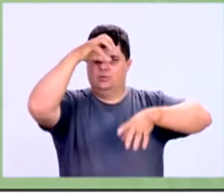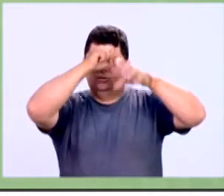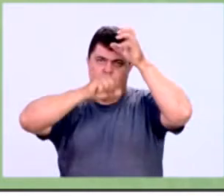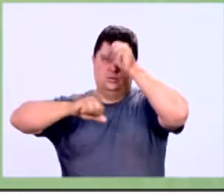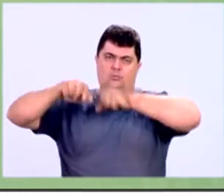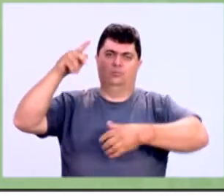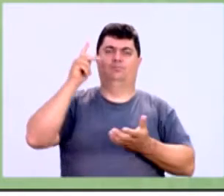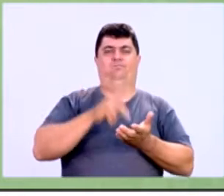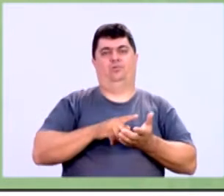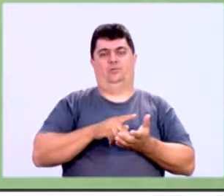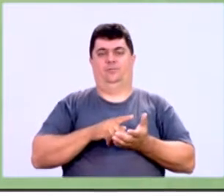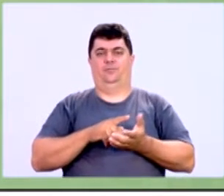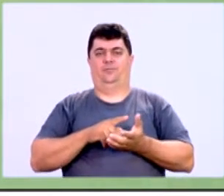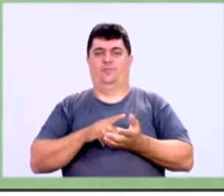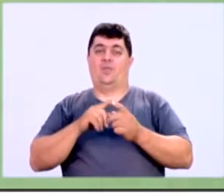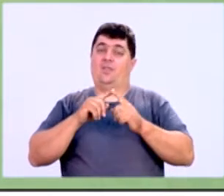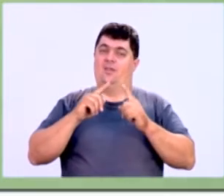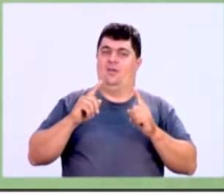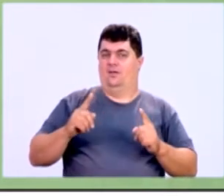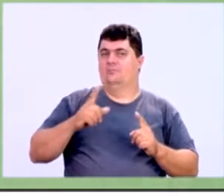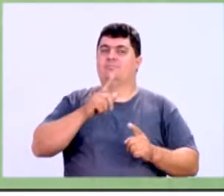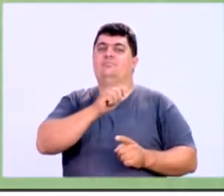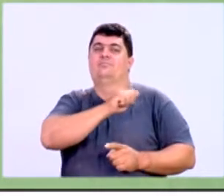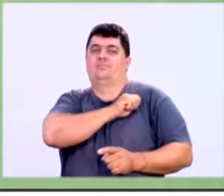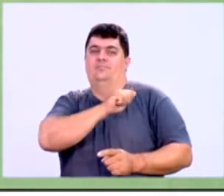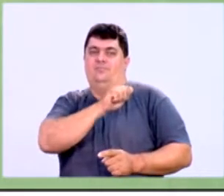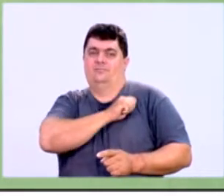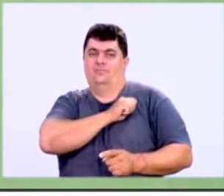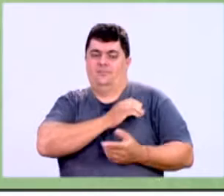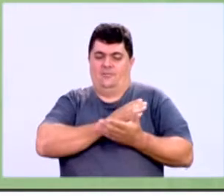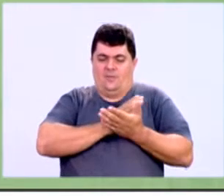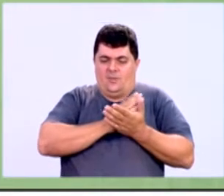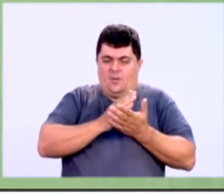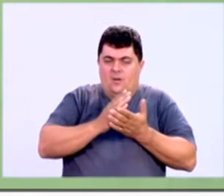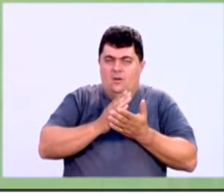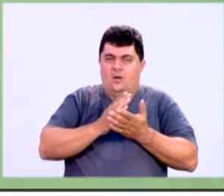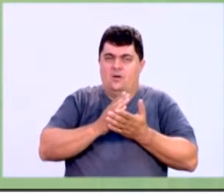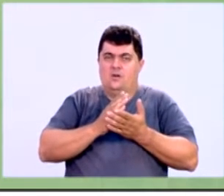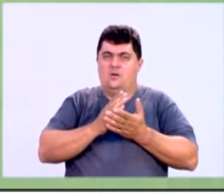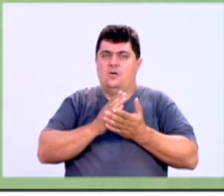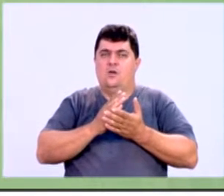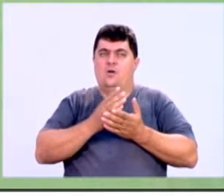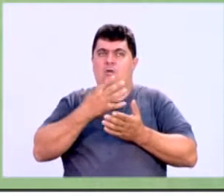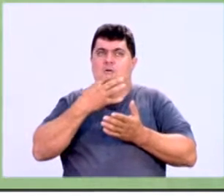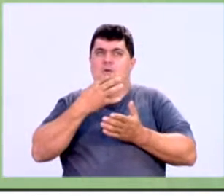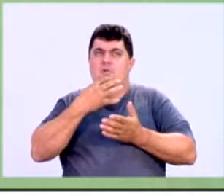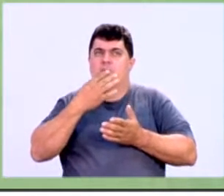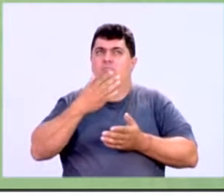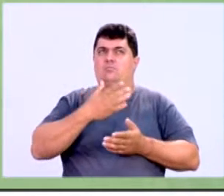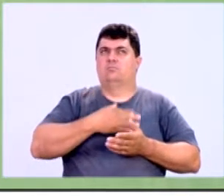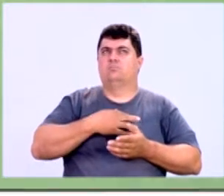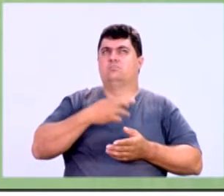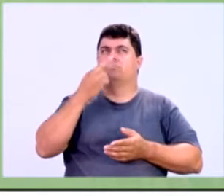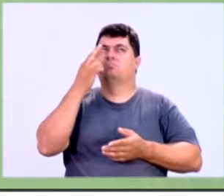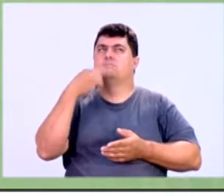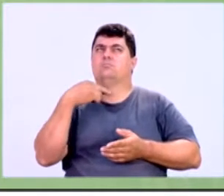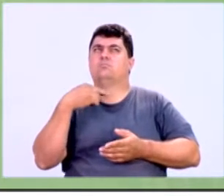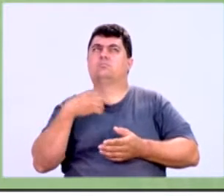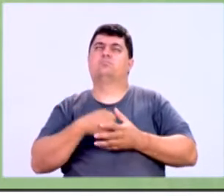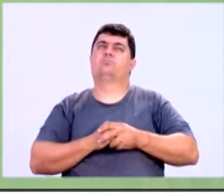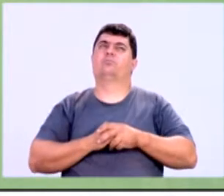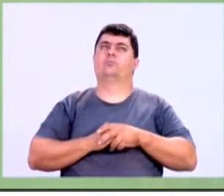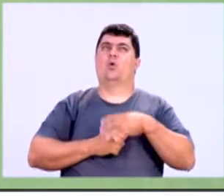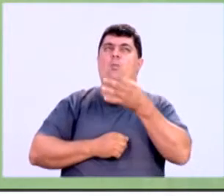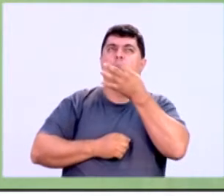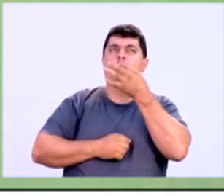E somente quando o aluno começa a formular as suas hipóteses, que é muito importante numa pesquisa,